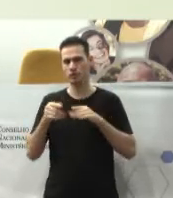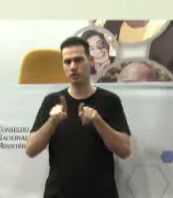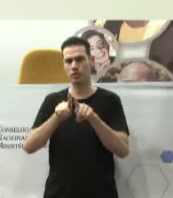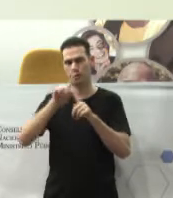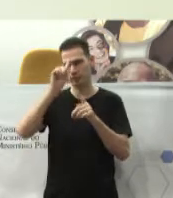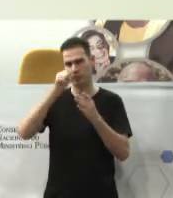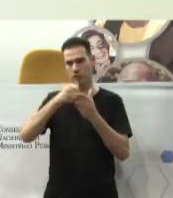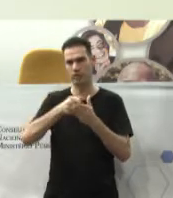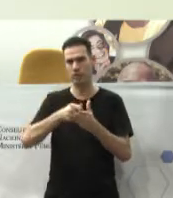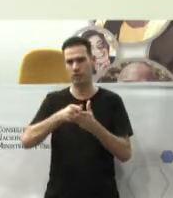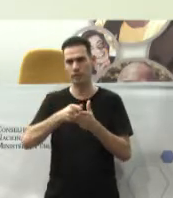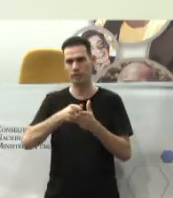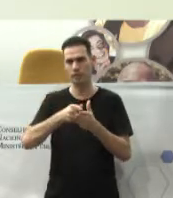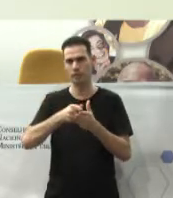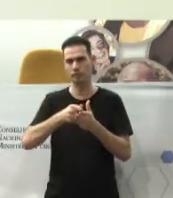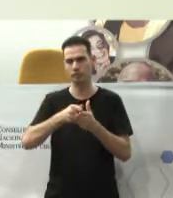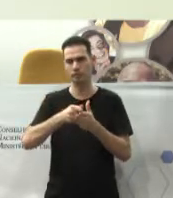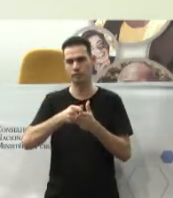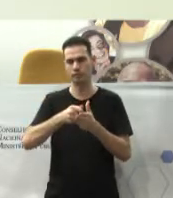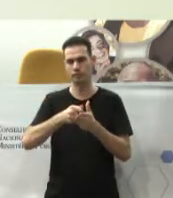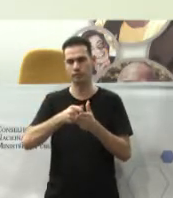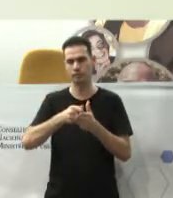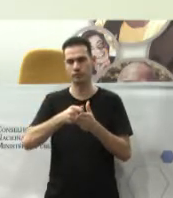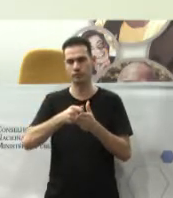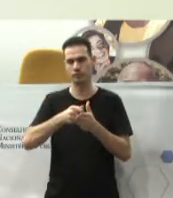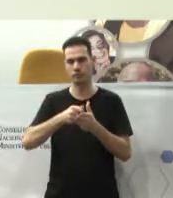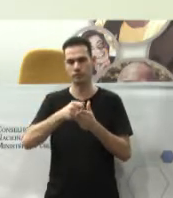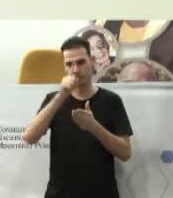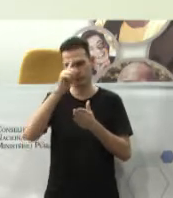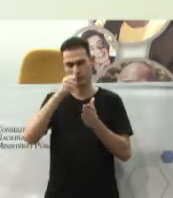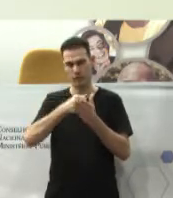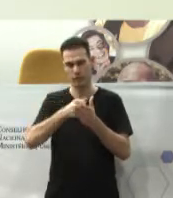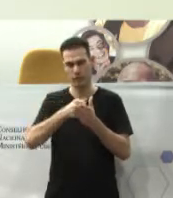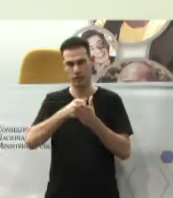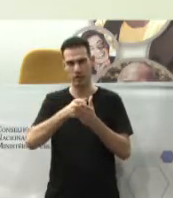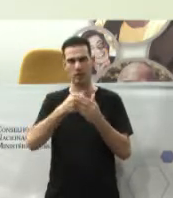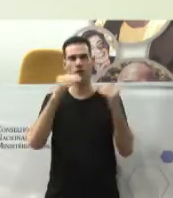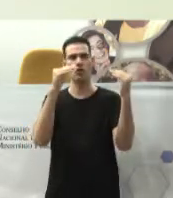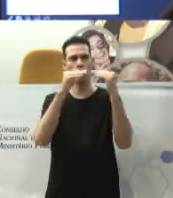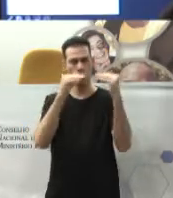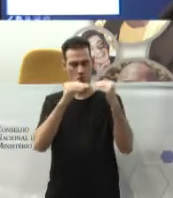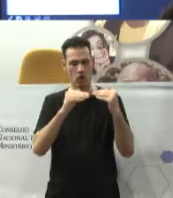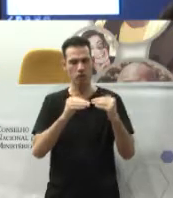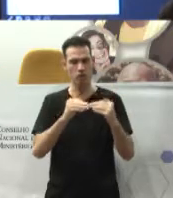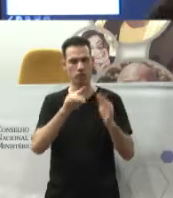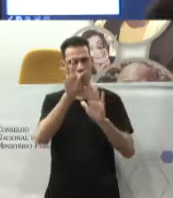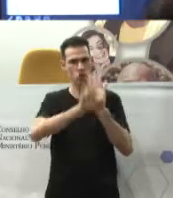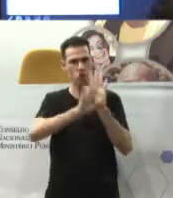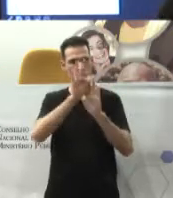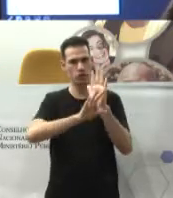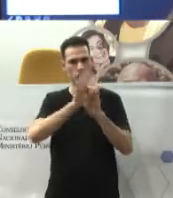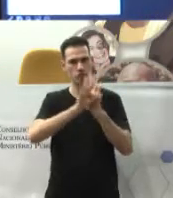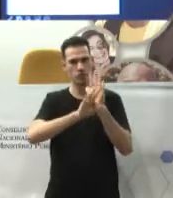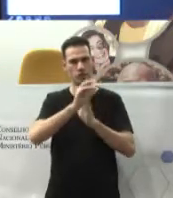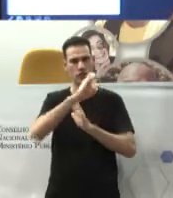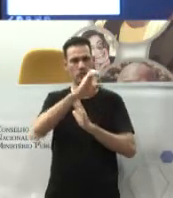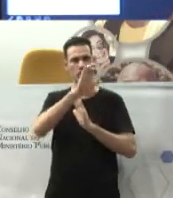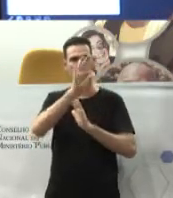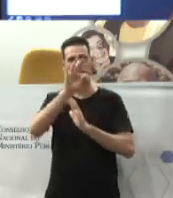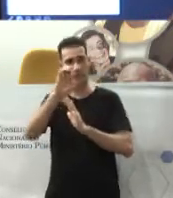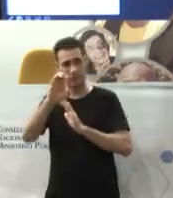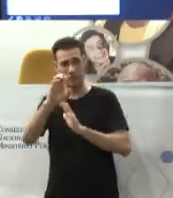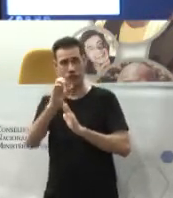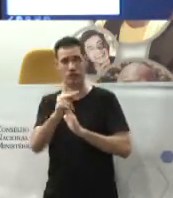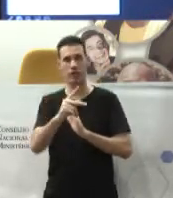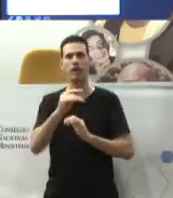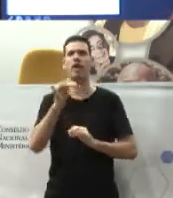decisão em conformidade com o conjunto do texto. que está no CPC. Quantas vezes nós